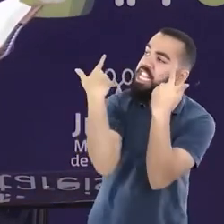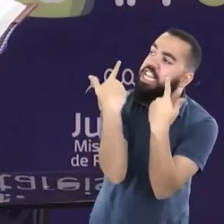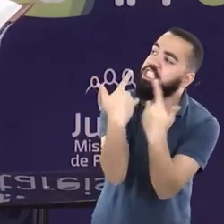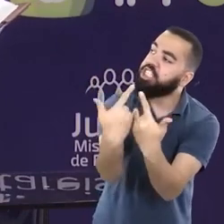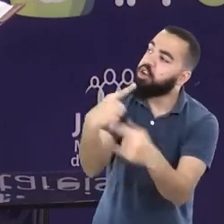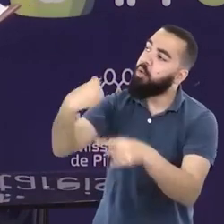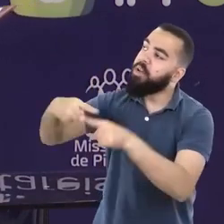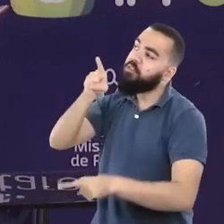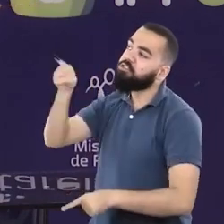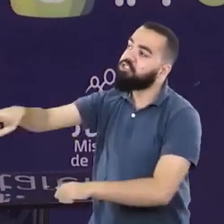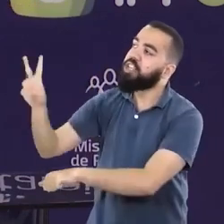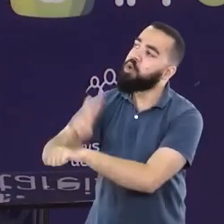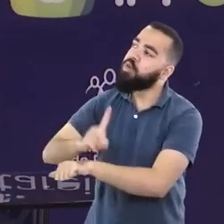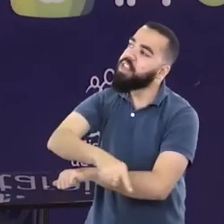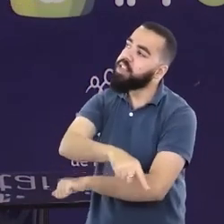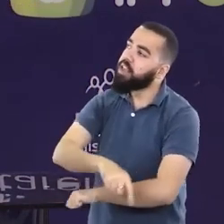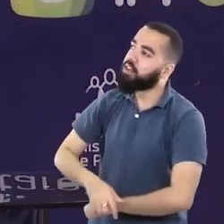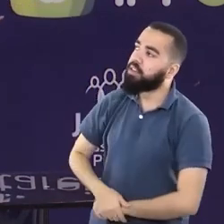de proteção,